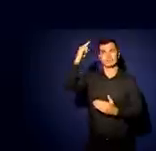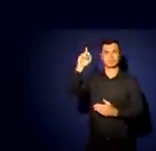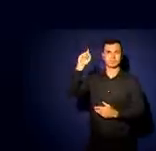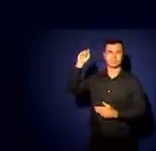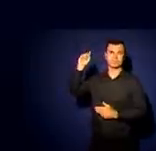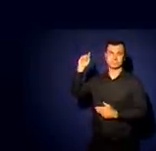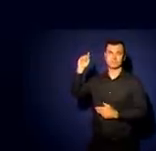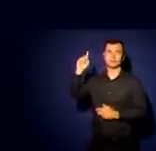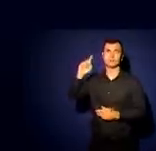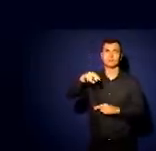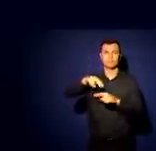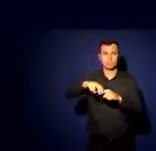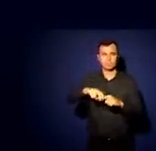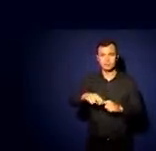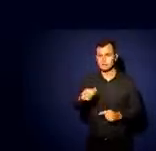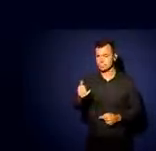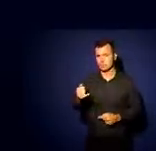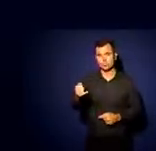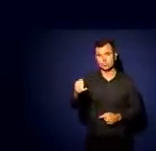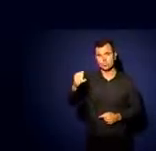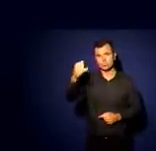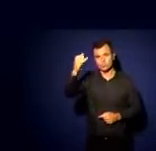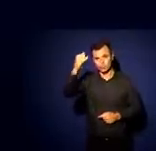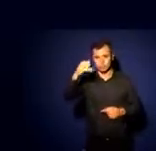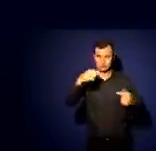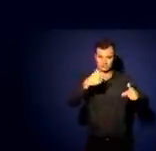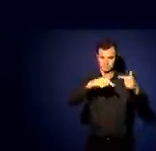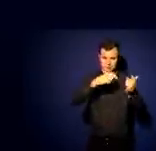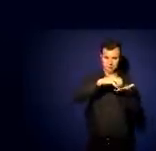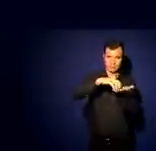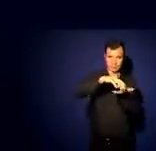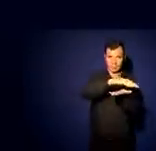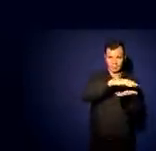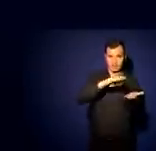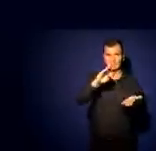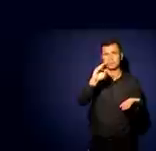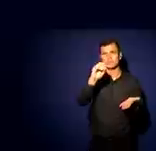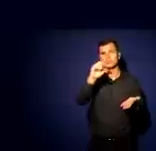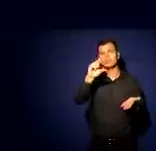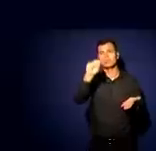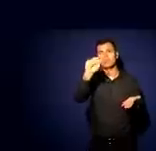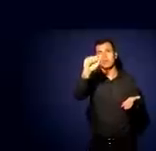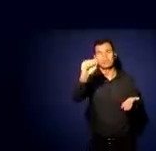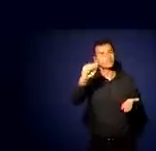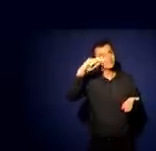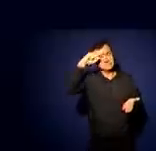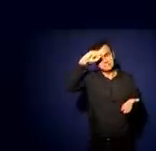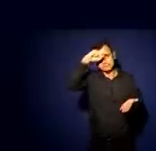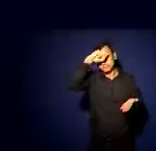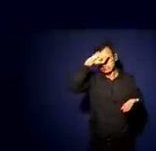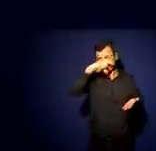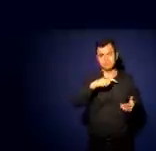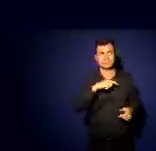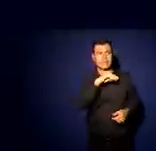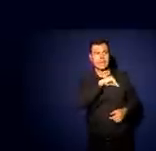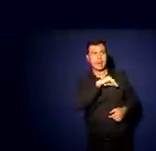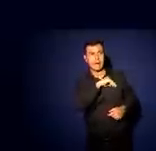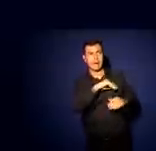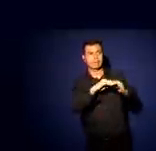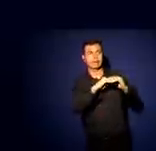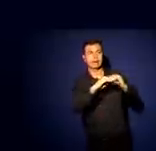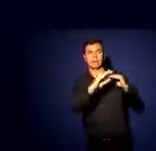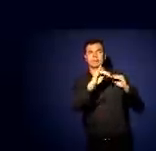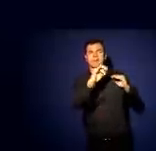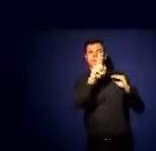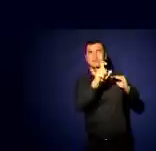ele dificulta muito a vida do gestor de bolsa para baixar dele é maior né visualiza renda fixa e ao mesmo tempo